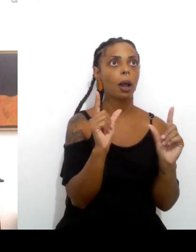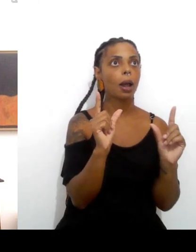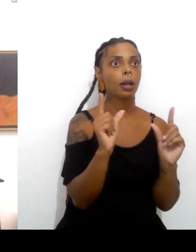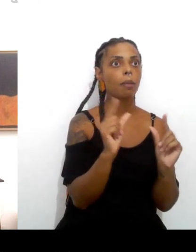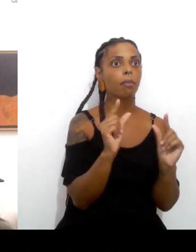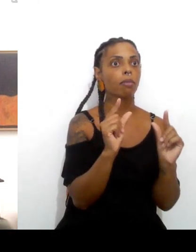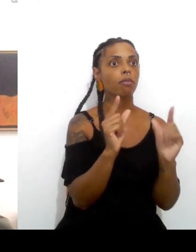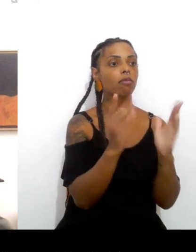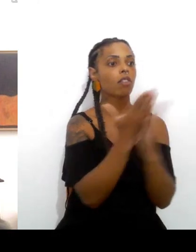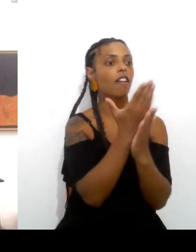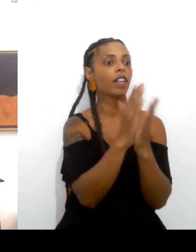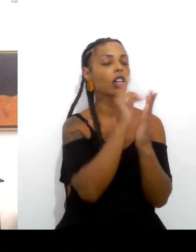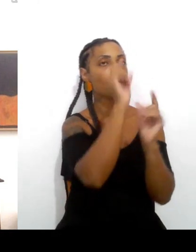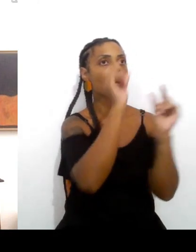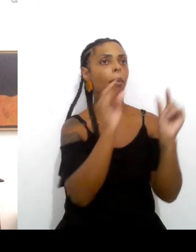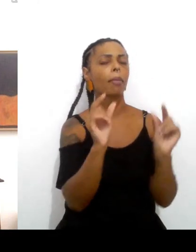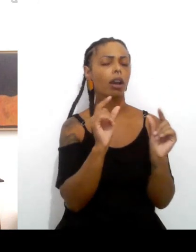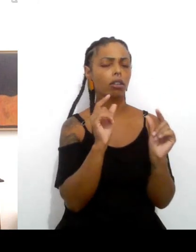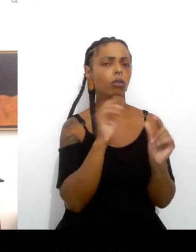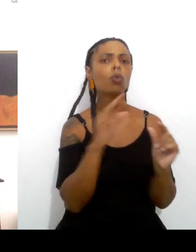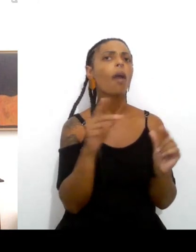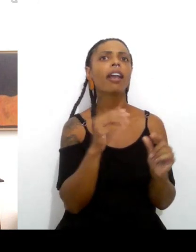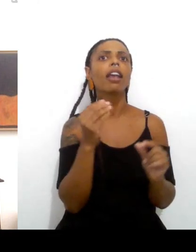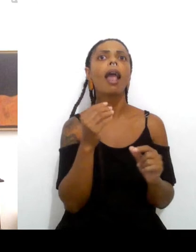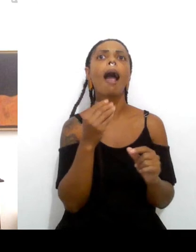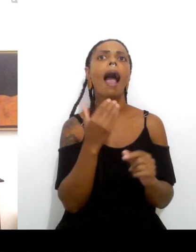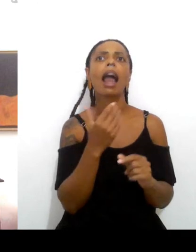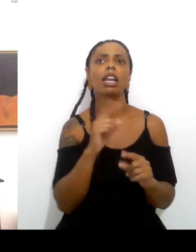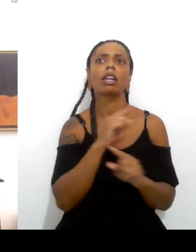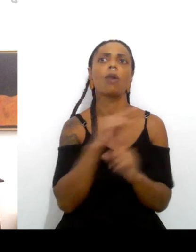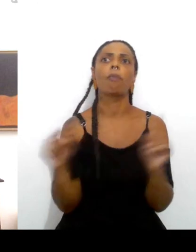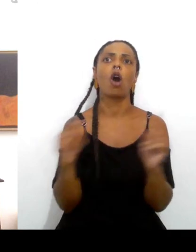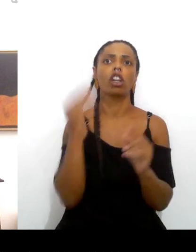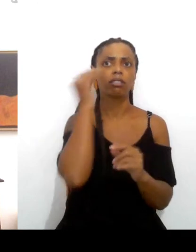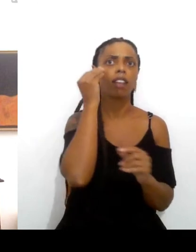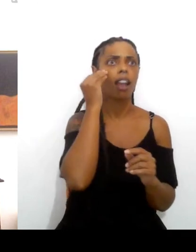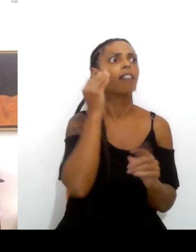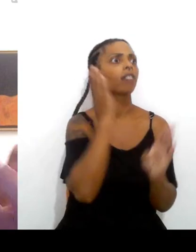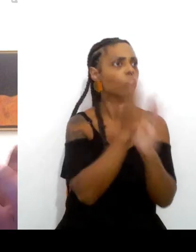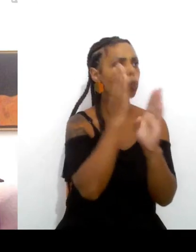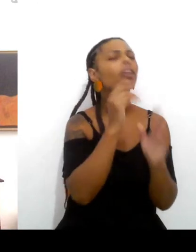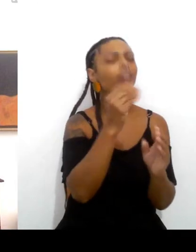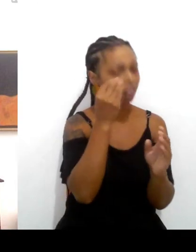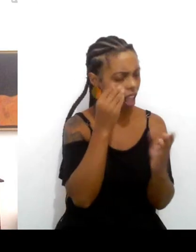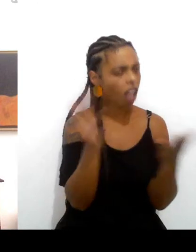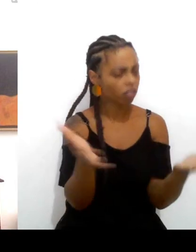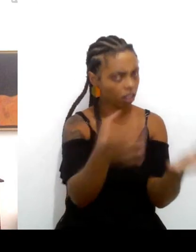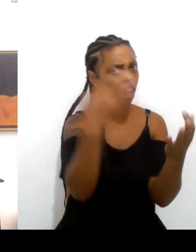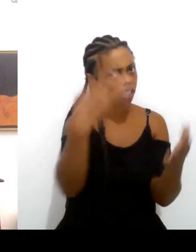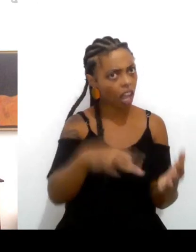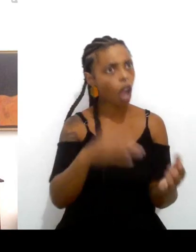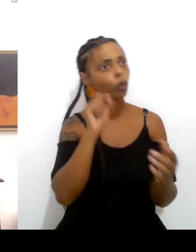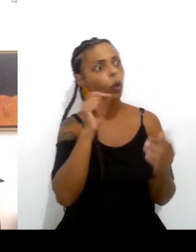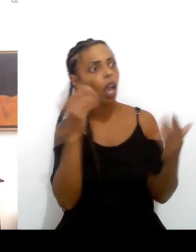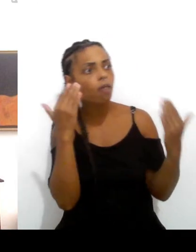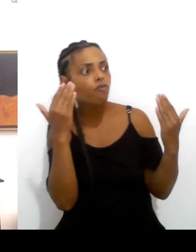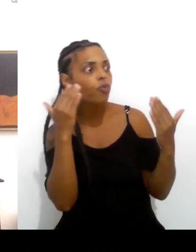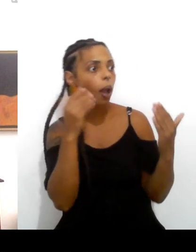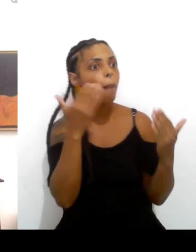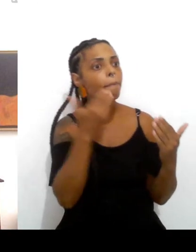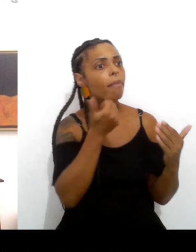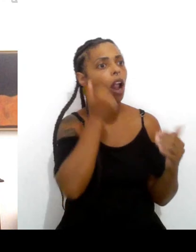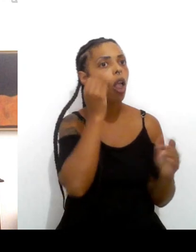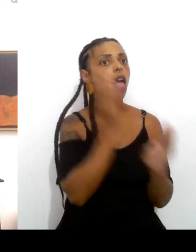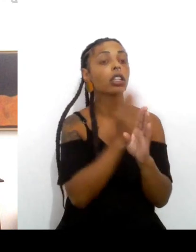devam tentar resolver esse mistério Com certeza a precisão confrontar esses enigmas e verificar se